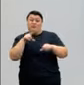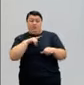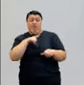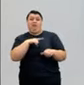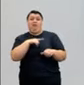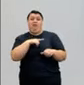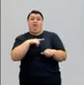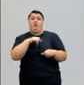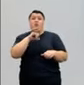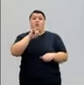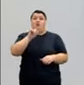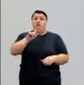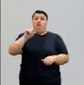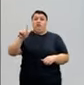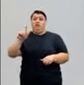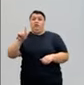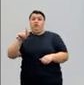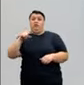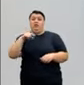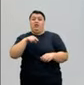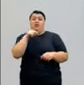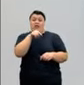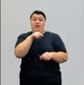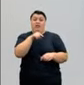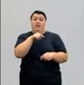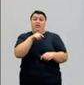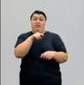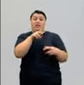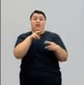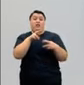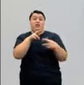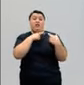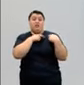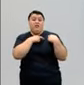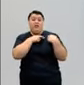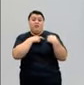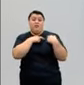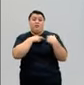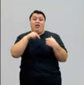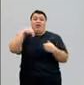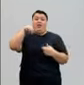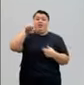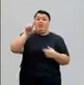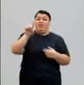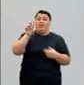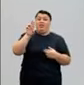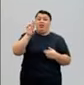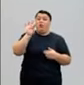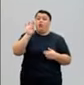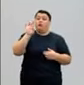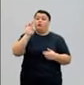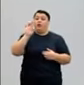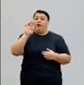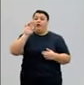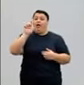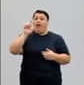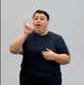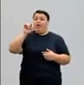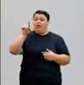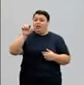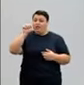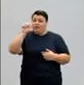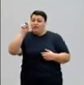O IgG, ele está ali para neutralizar as toxinas lançadas pelos agentes invasores, que